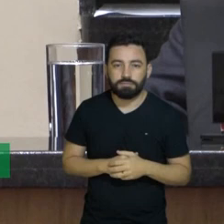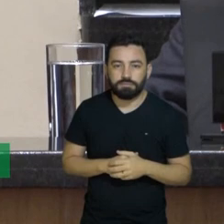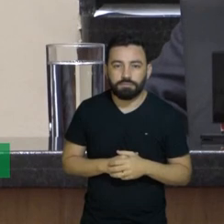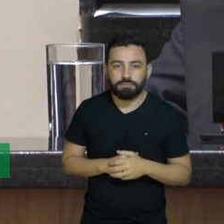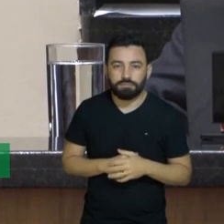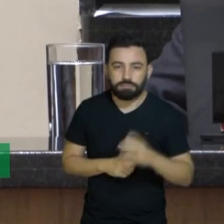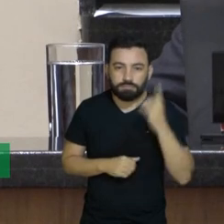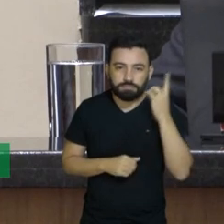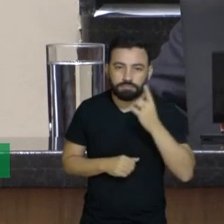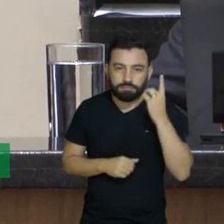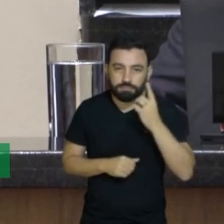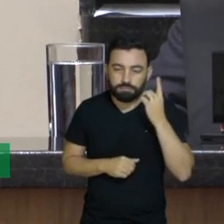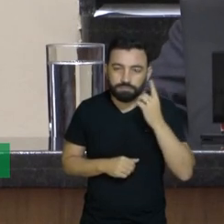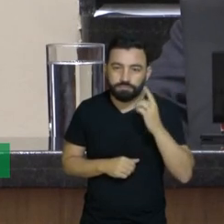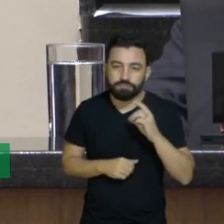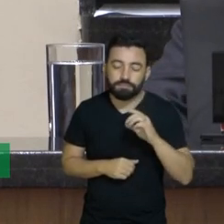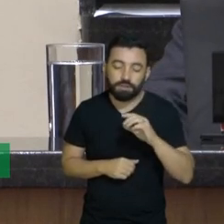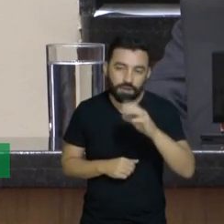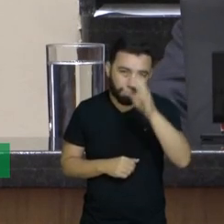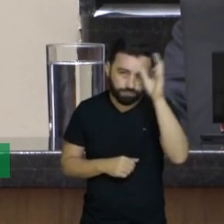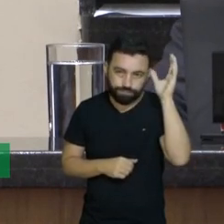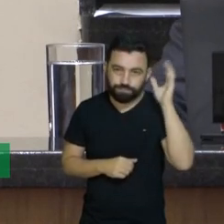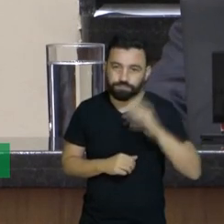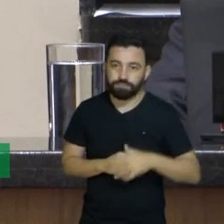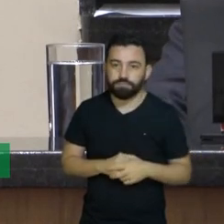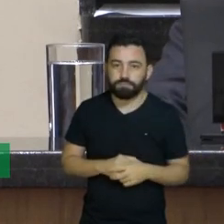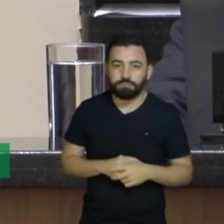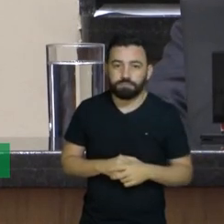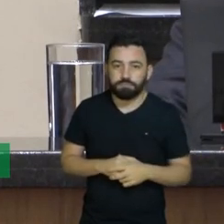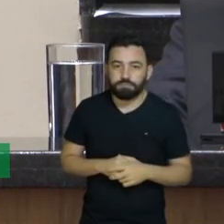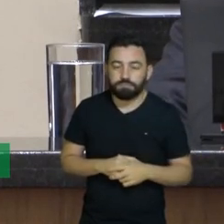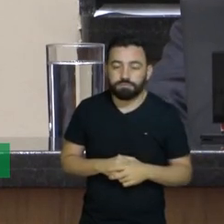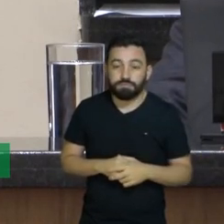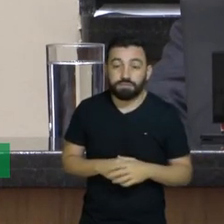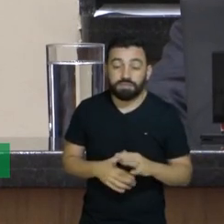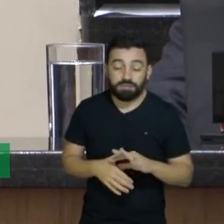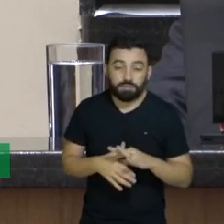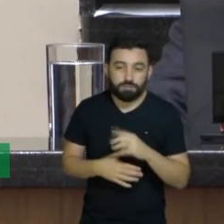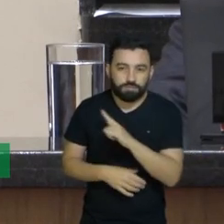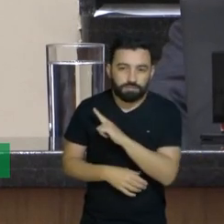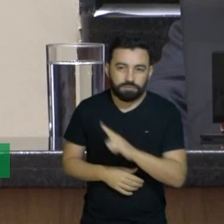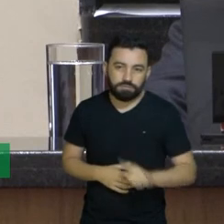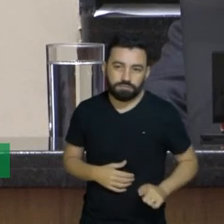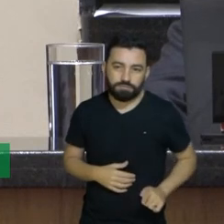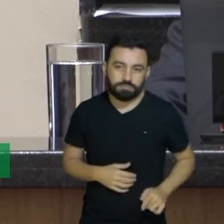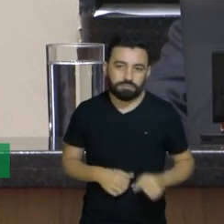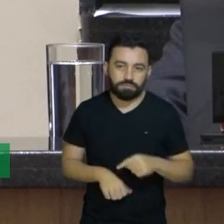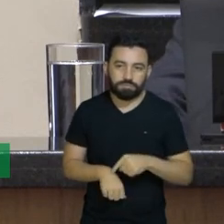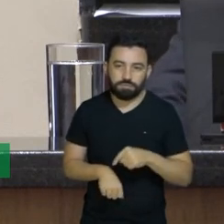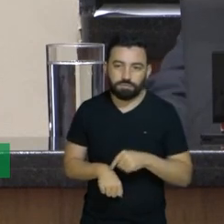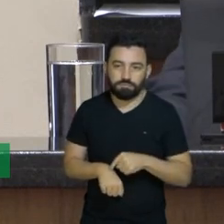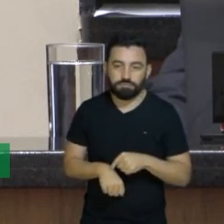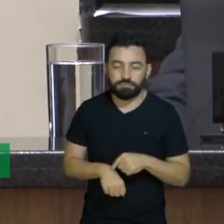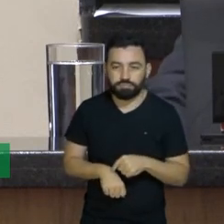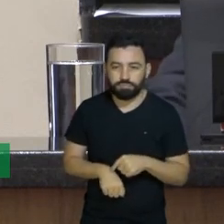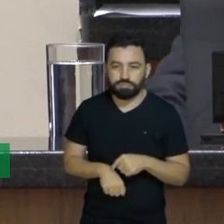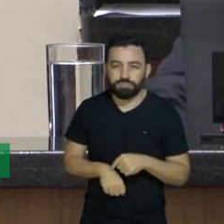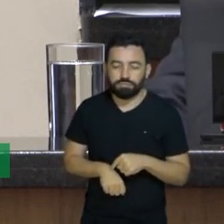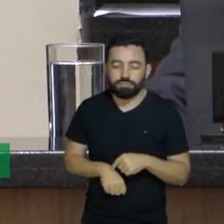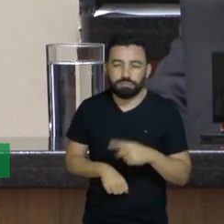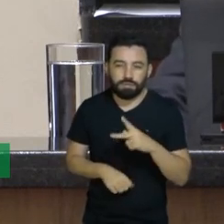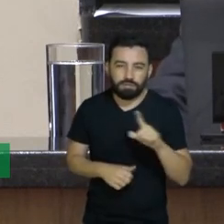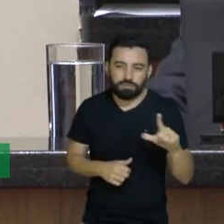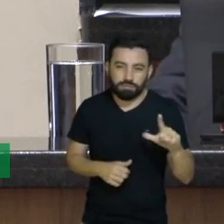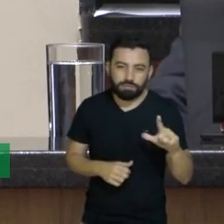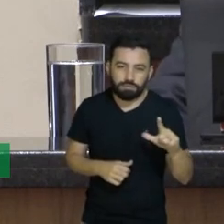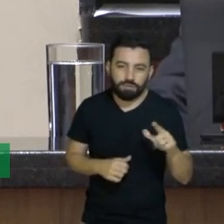deputado Carlos Humberto, líder do governo, Vossa Excelência, que falará em nome do PL,